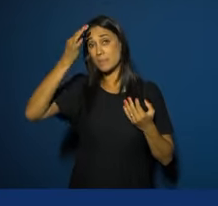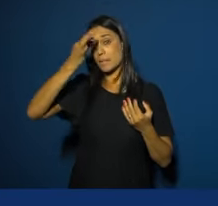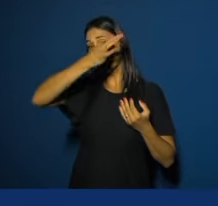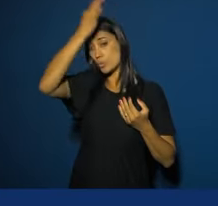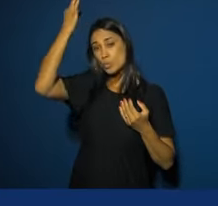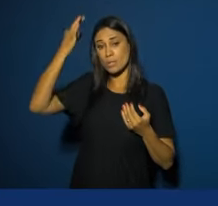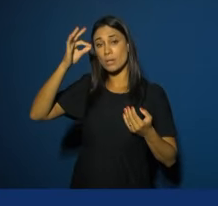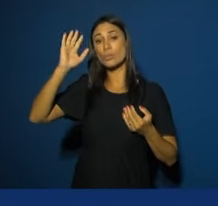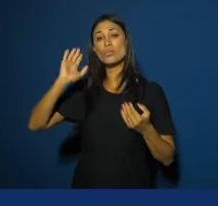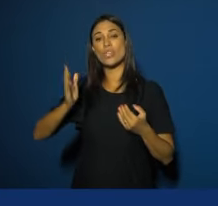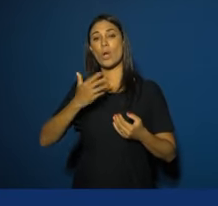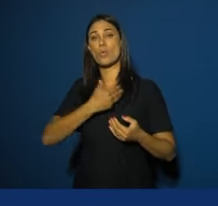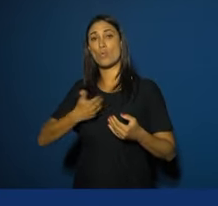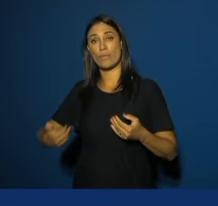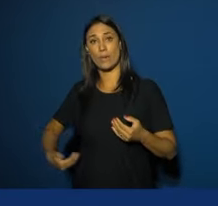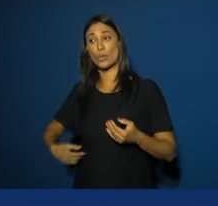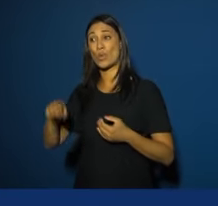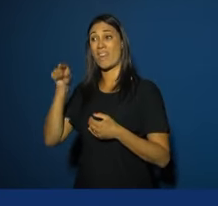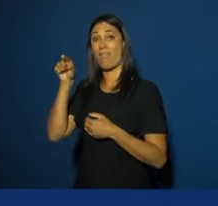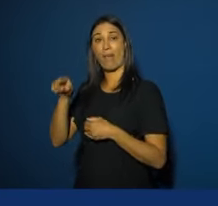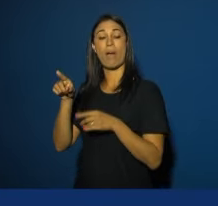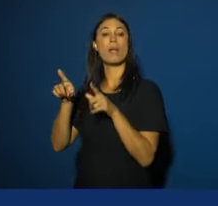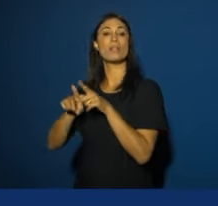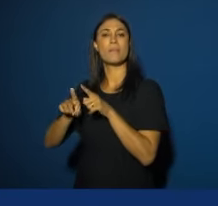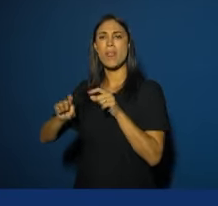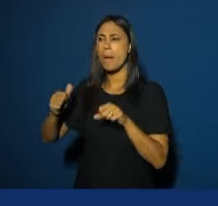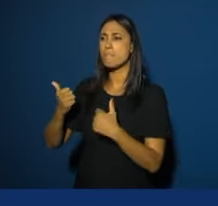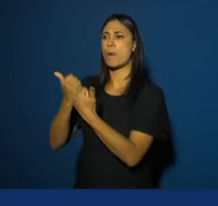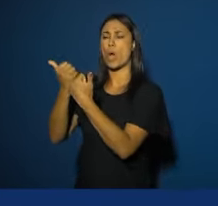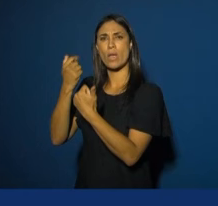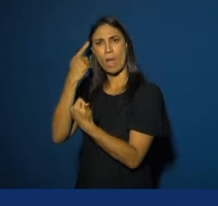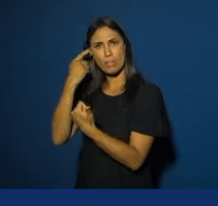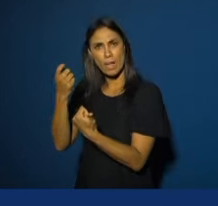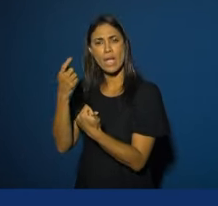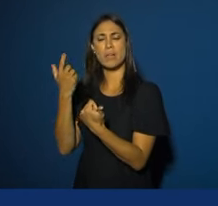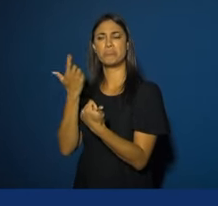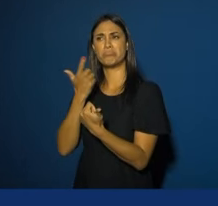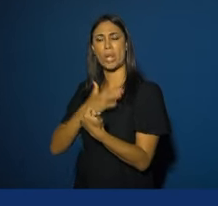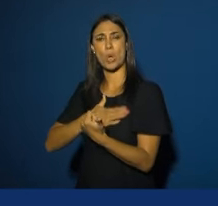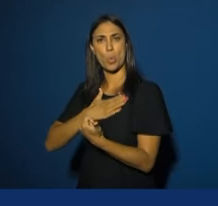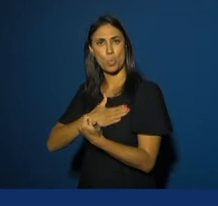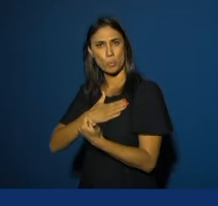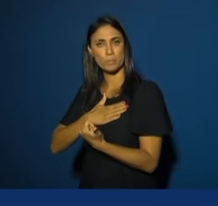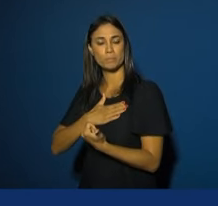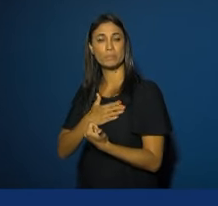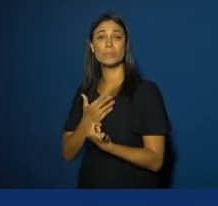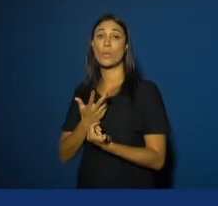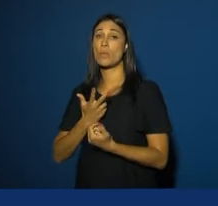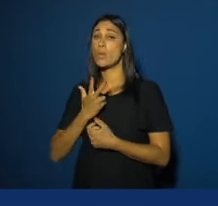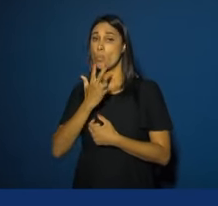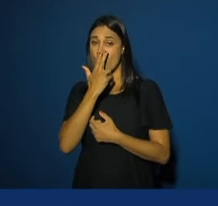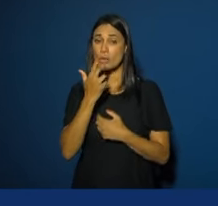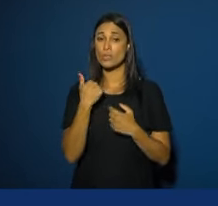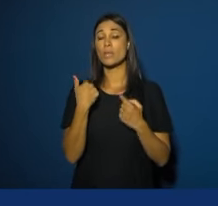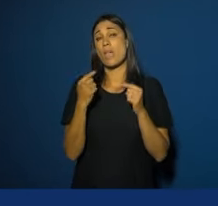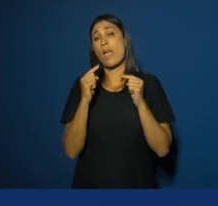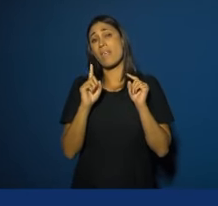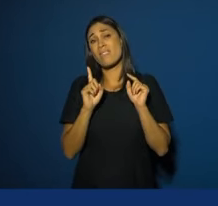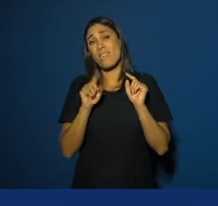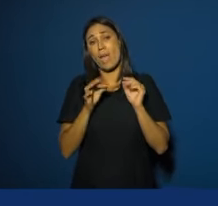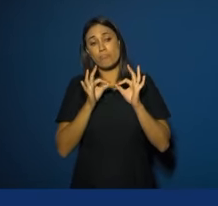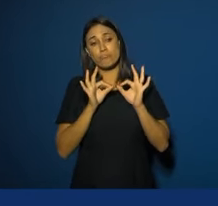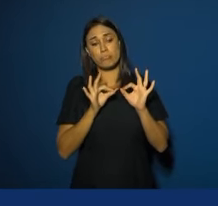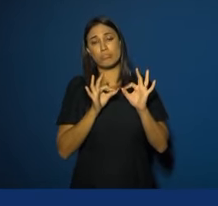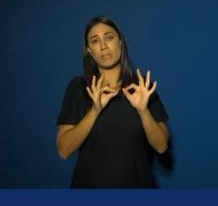n 101 o governador Casagrande ele entusiasta da ideia apoia a ideia né e acho que é o caminho correto ser